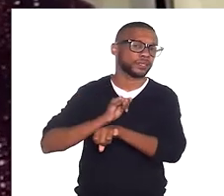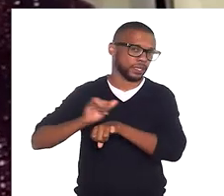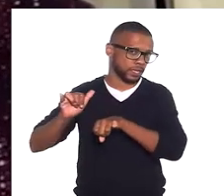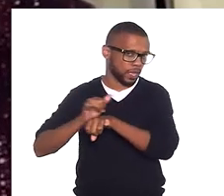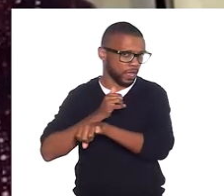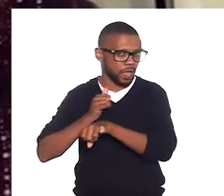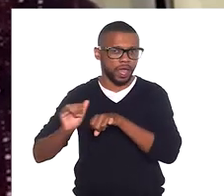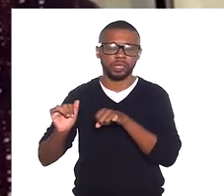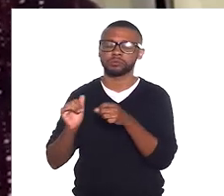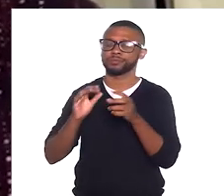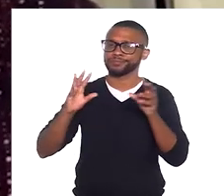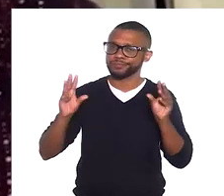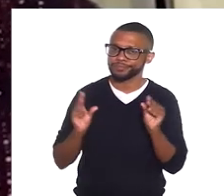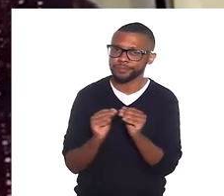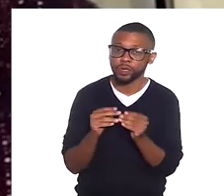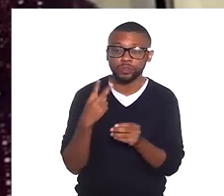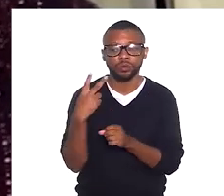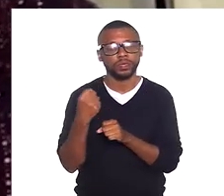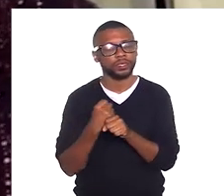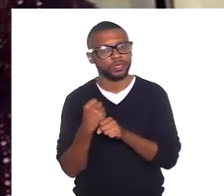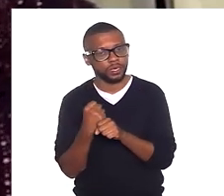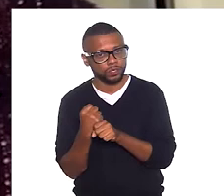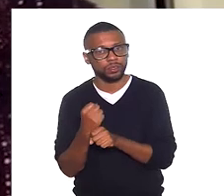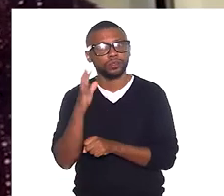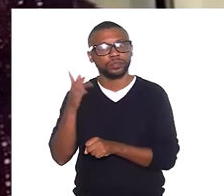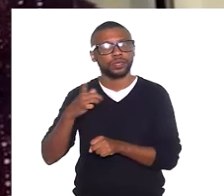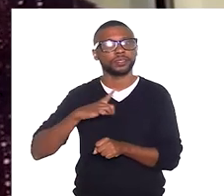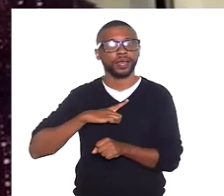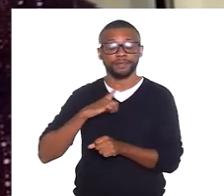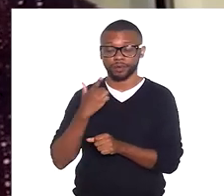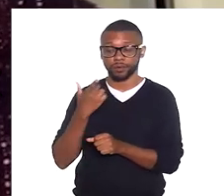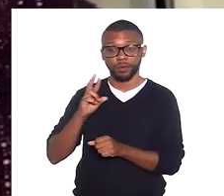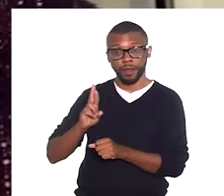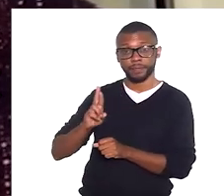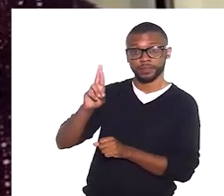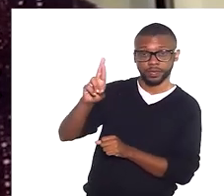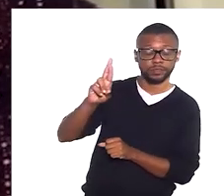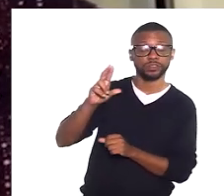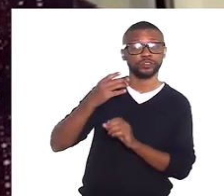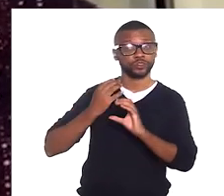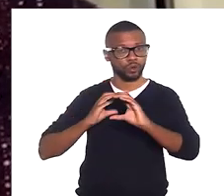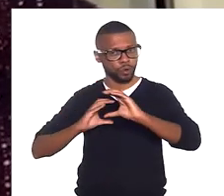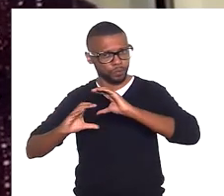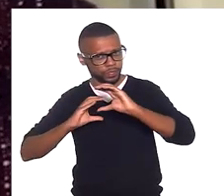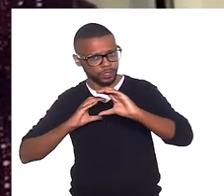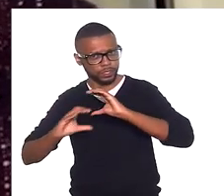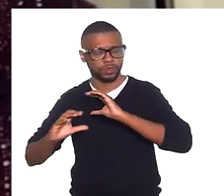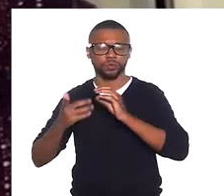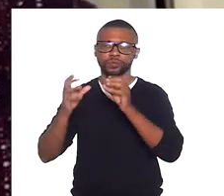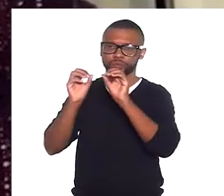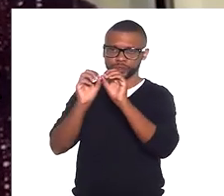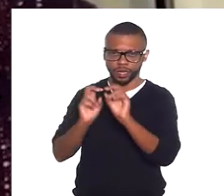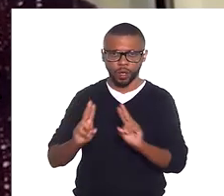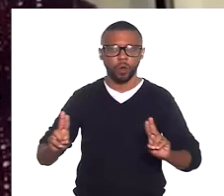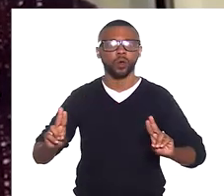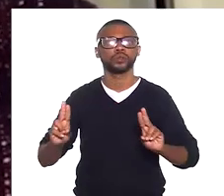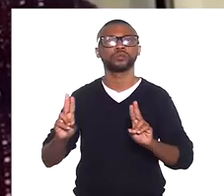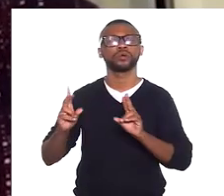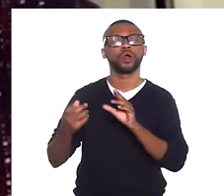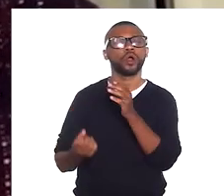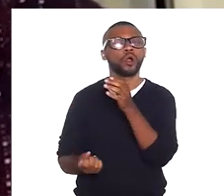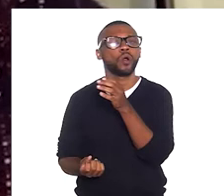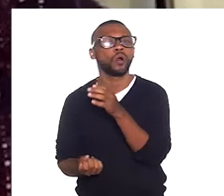e coisas desse tipo. Mais recentemente, nos últimos 2 anos, eu estava como oficial de comunicação do Fundo de População das Nações